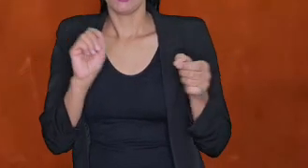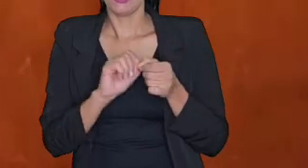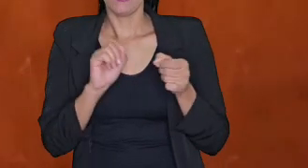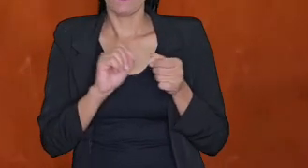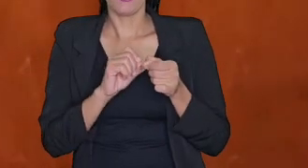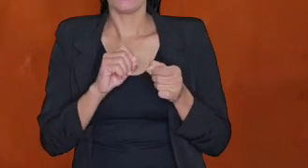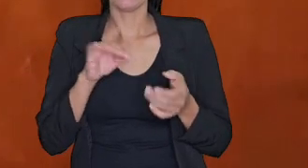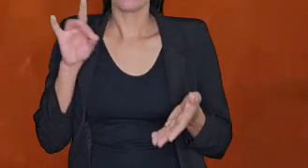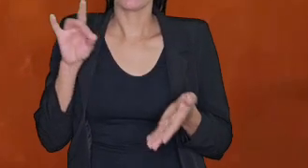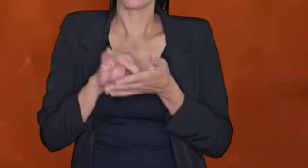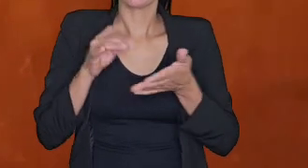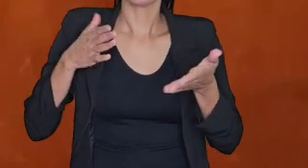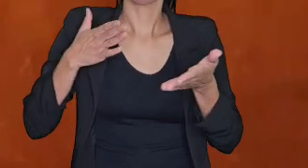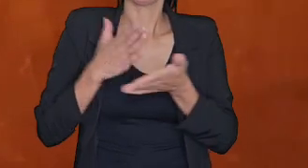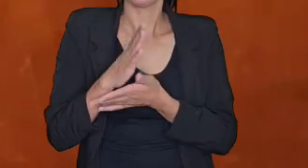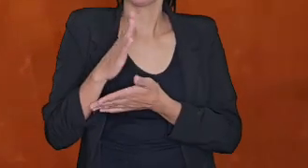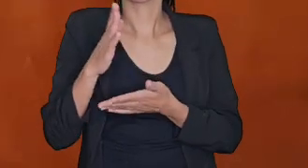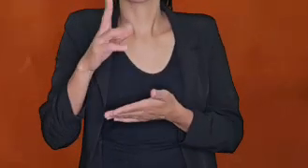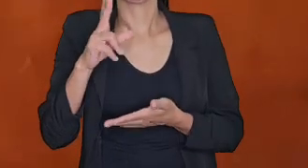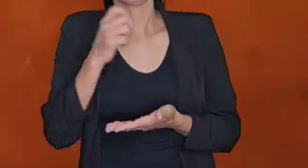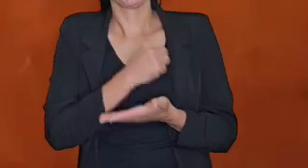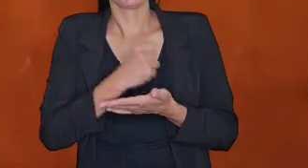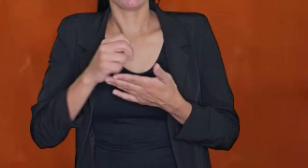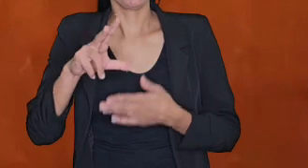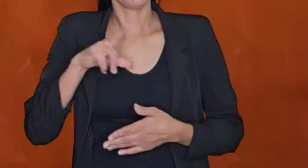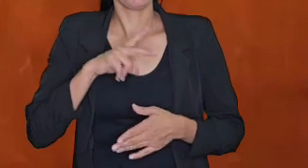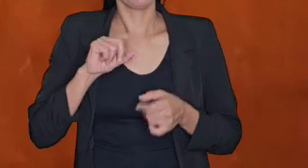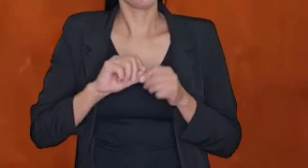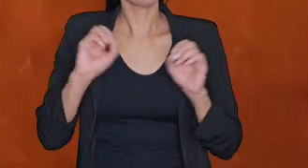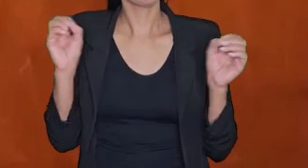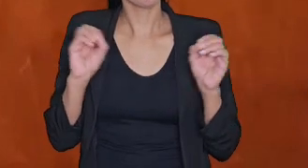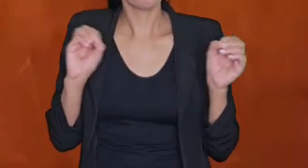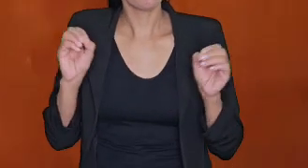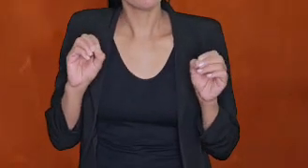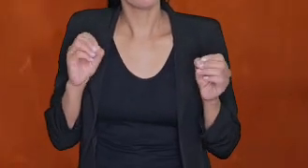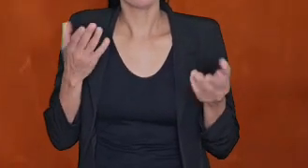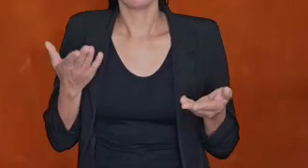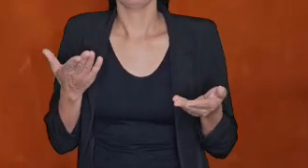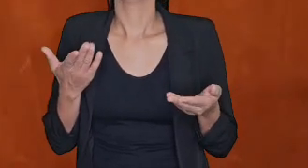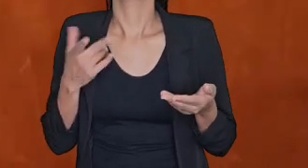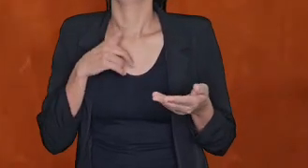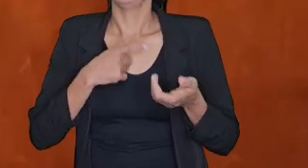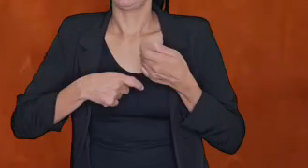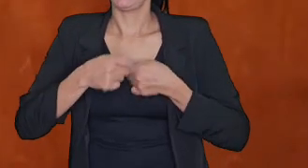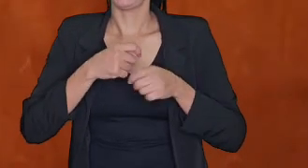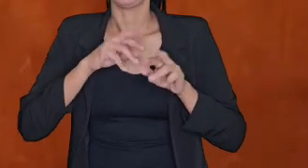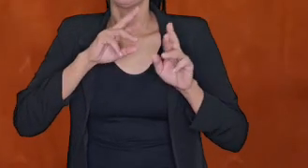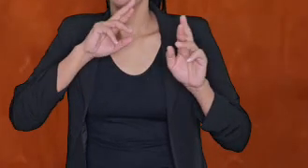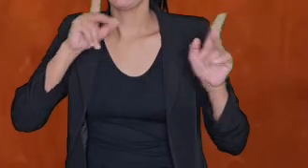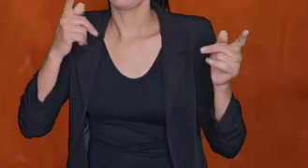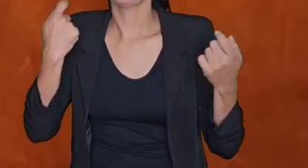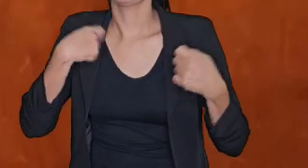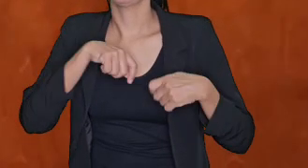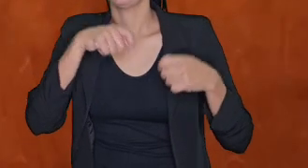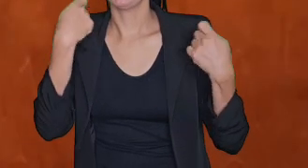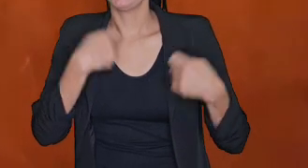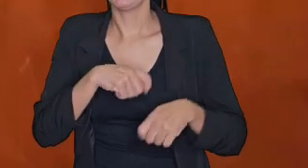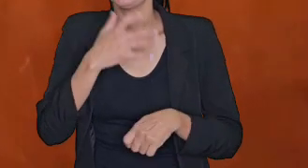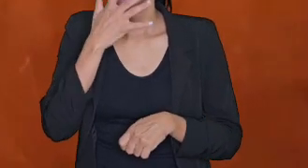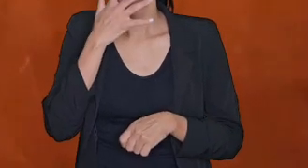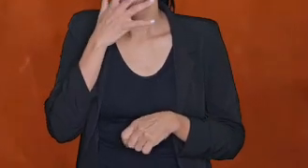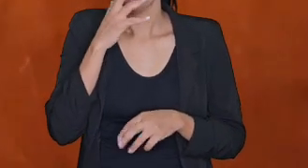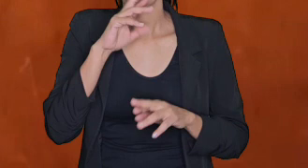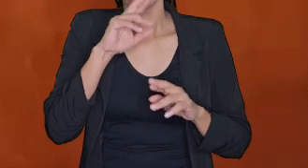tem documento, e não foi fazer pelo menos um reconhecimento de firma num contrato particular? Sabe,